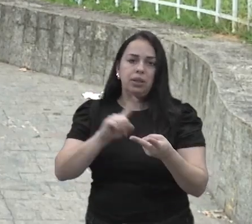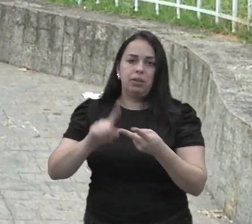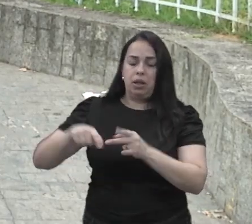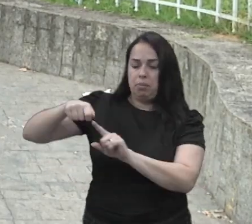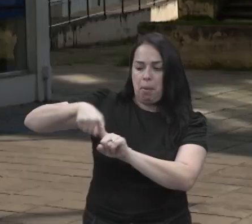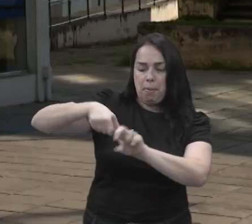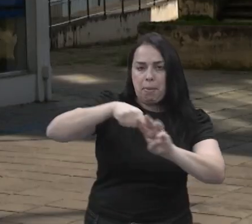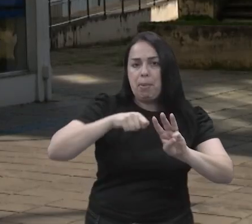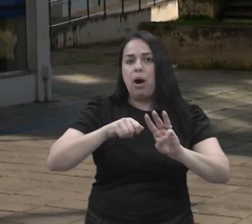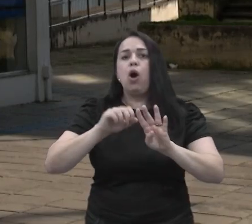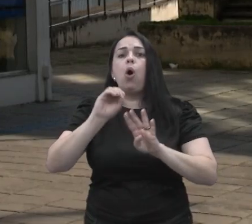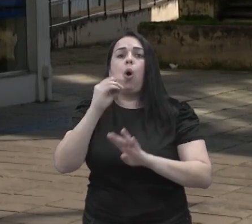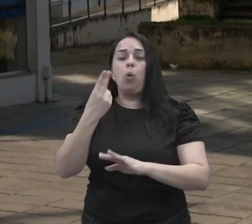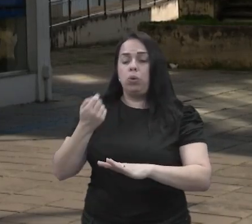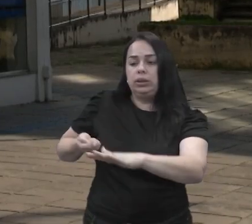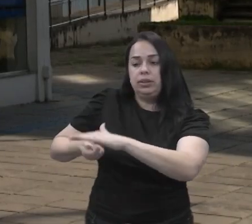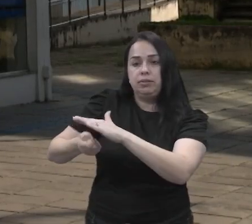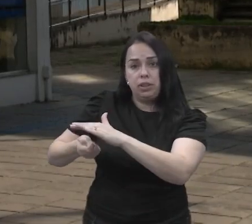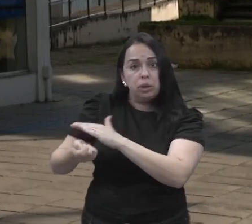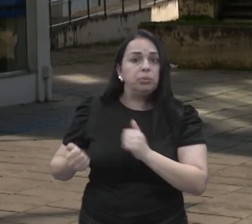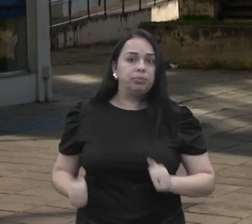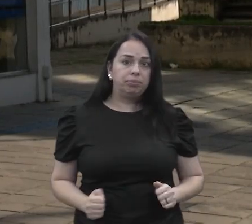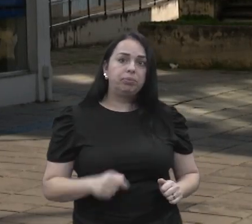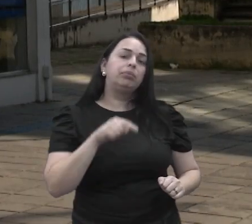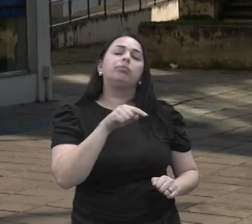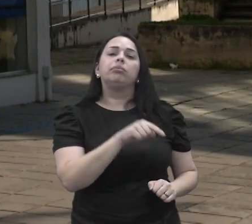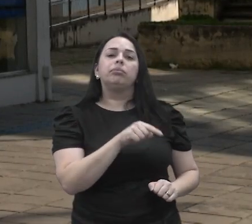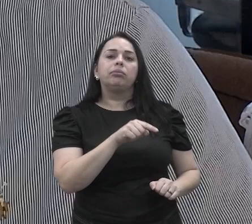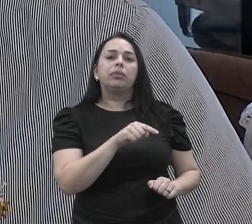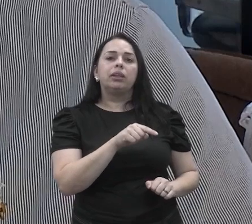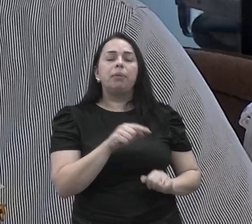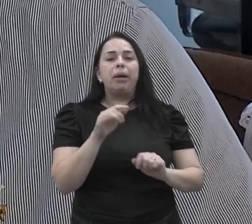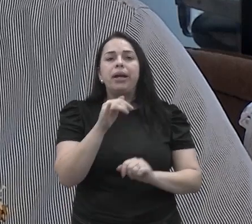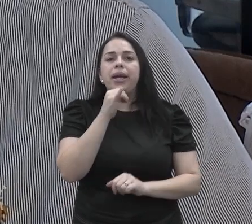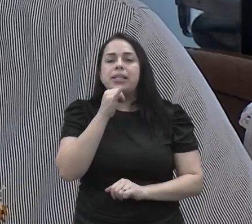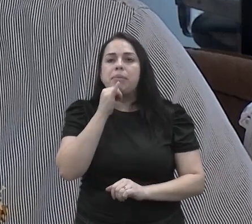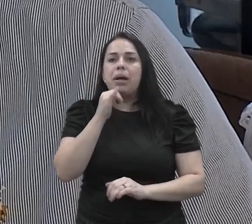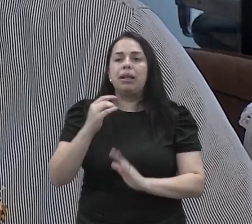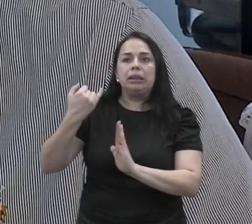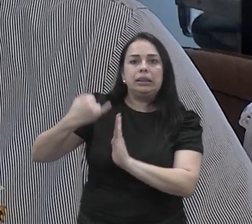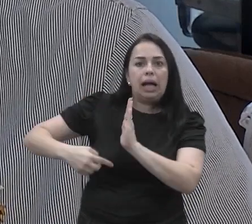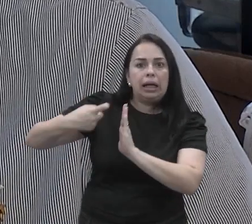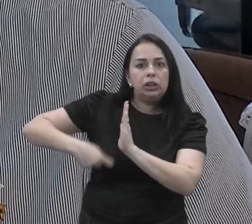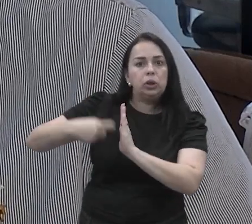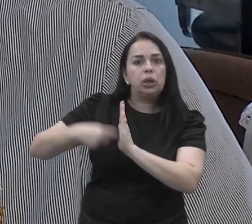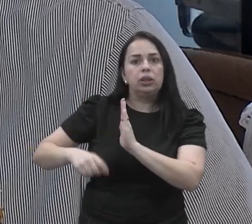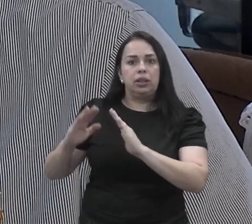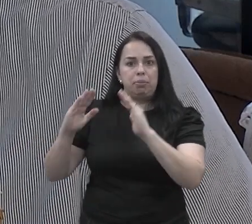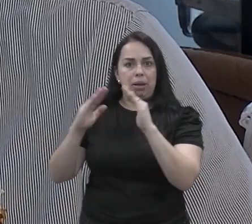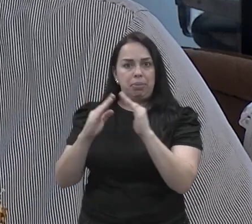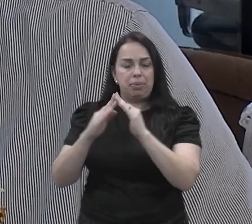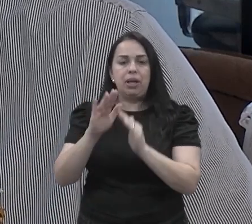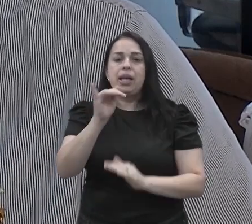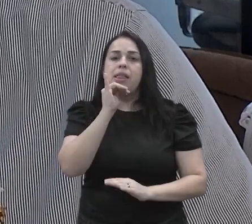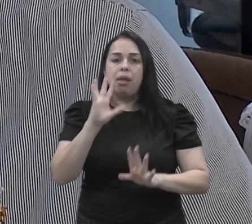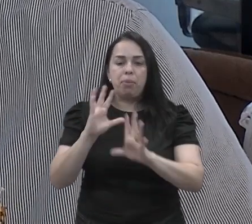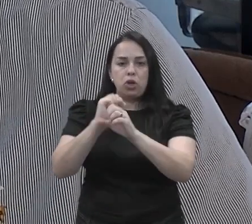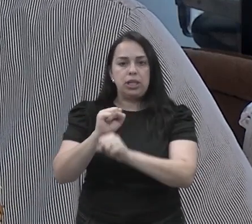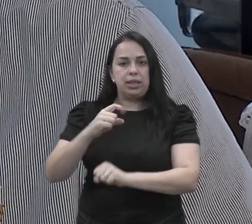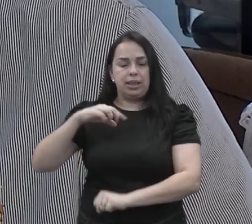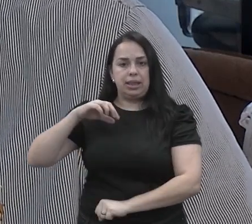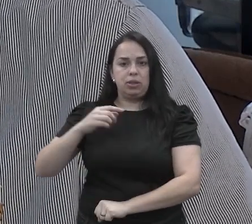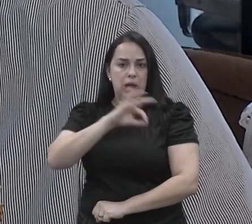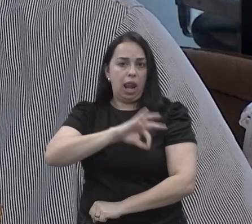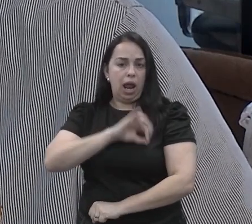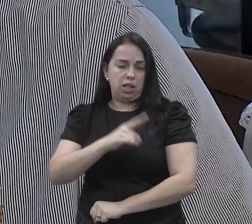de empréstimos, financiamentos e aplicações financeiras. Um exemplo básico que a gente pode dar é sobre os financiamentos imobiliários.